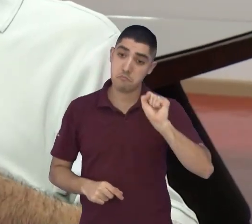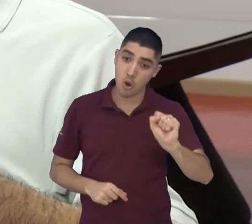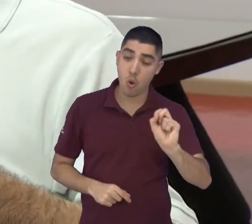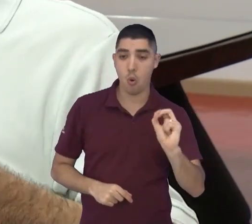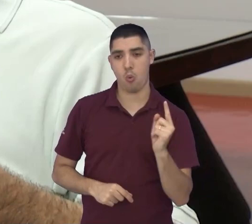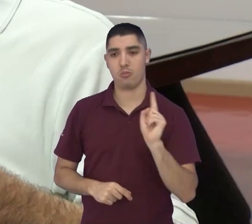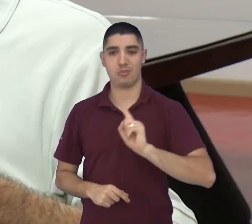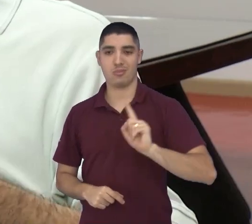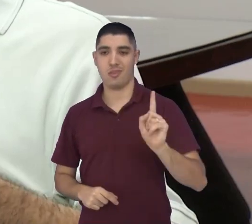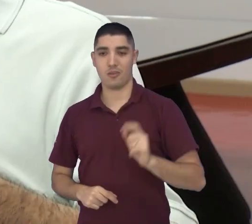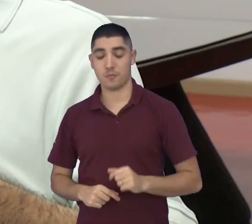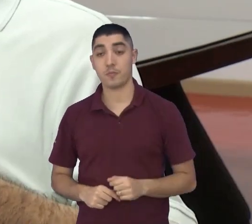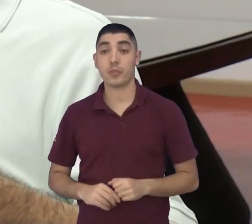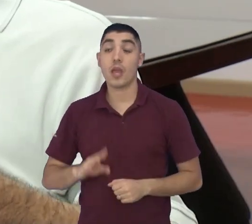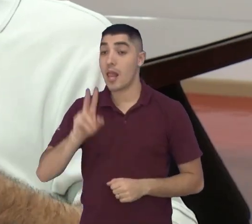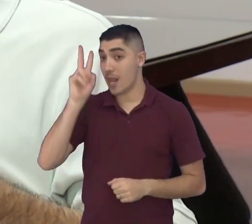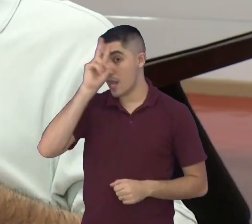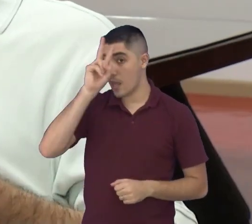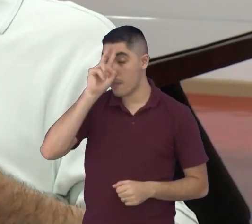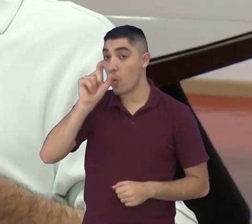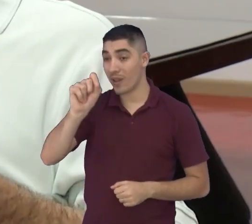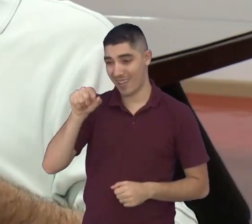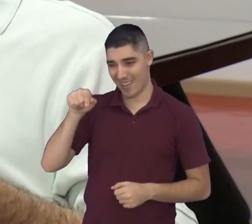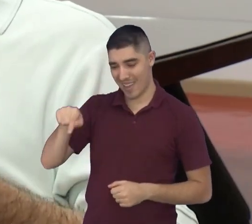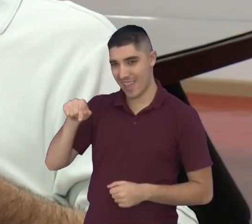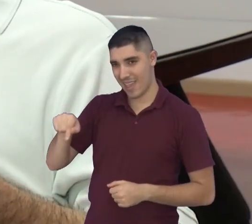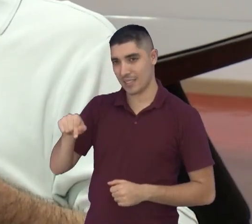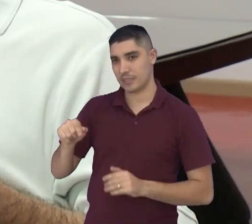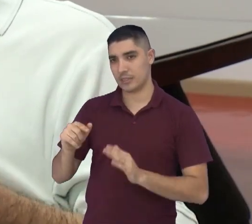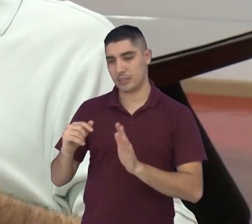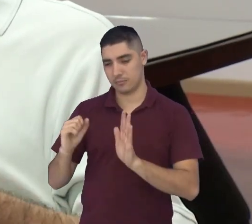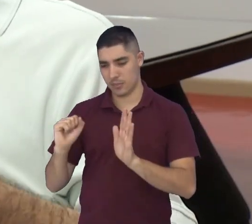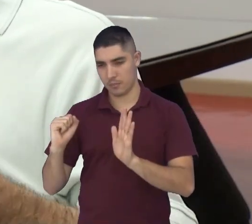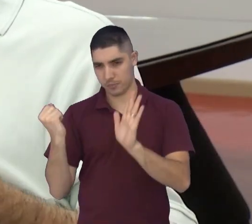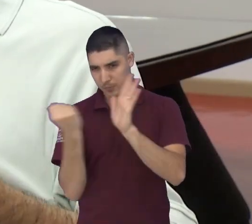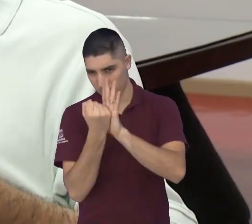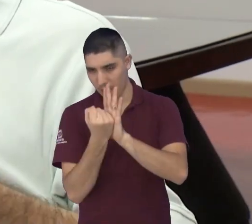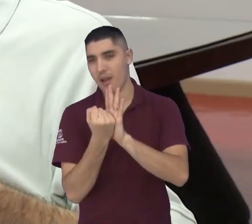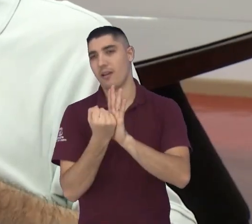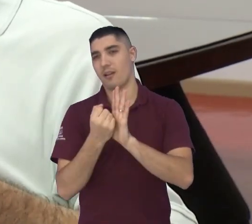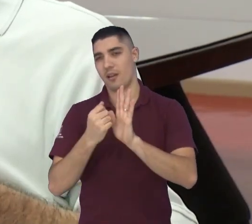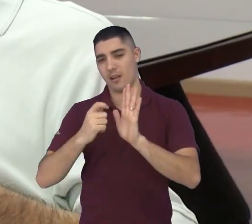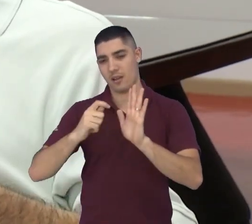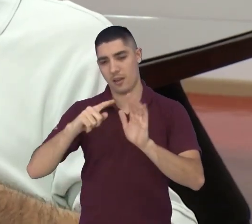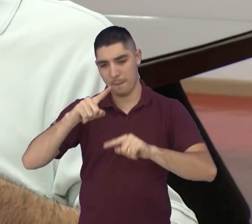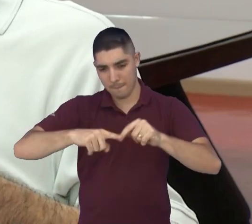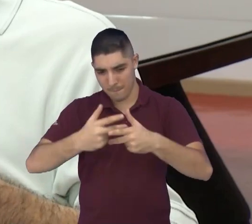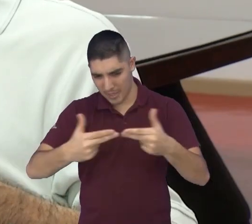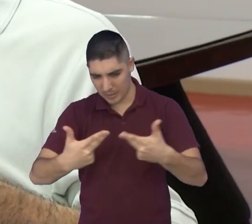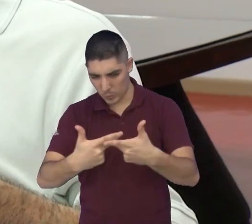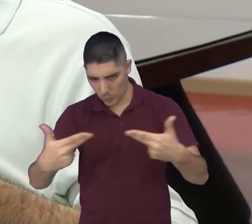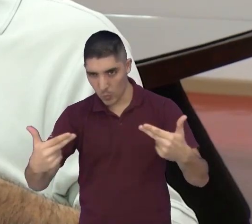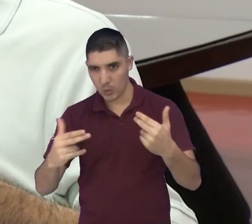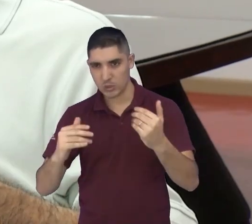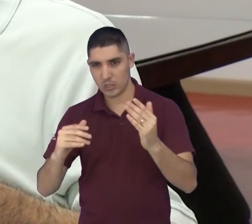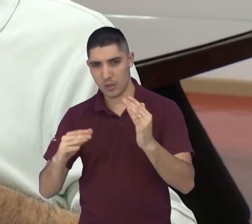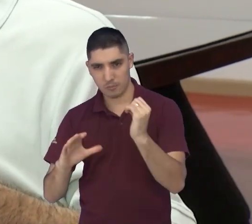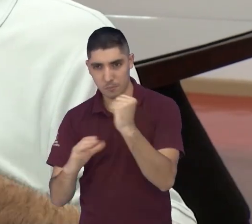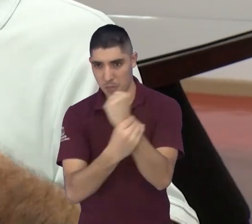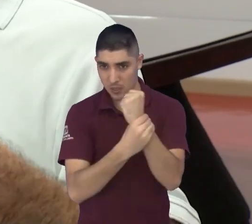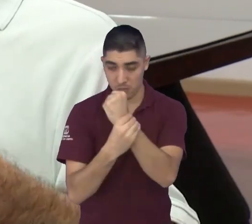patrimônio, o tombamento leva a uma série de comportamento que o poder público tem que começar a